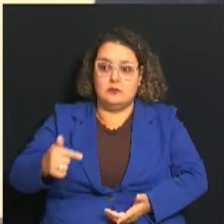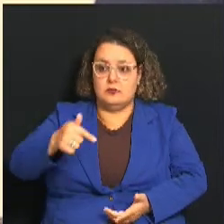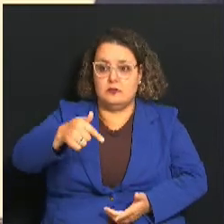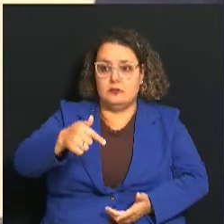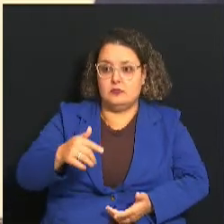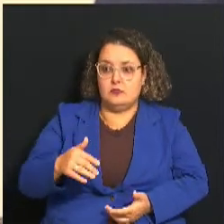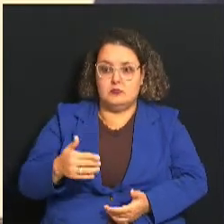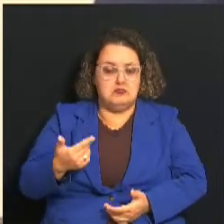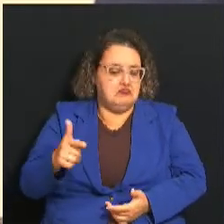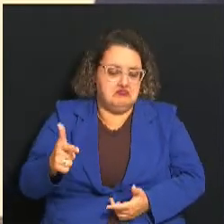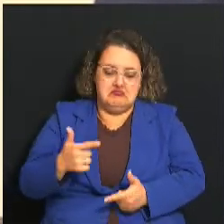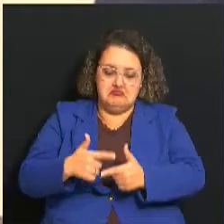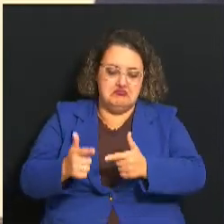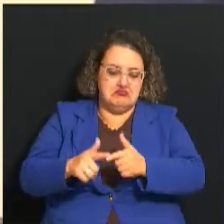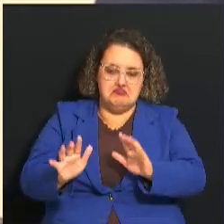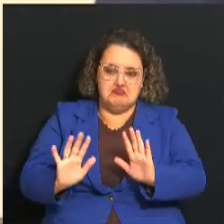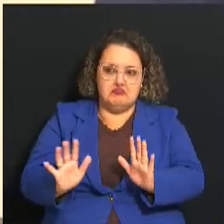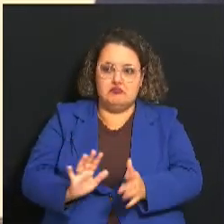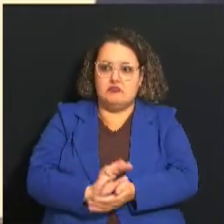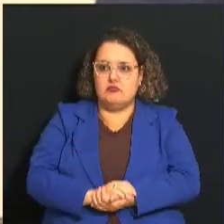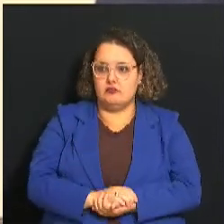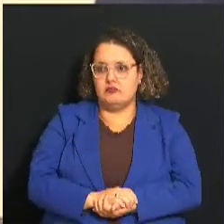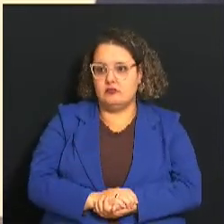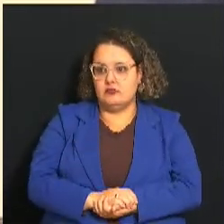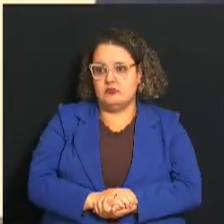eu não tenho problema.